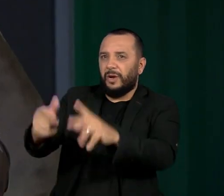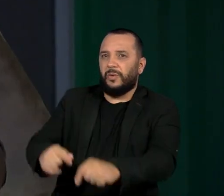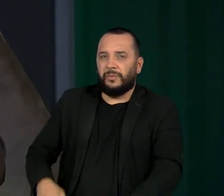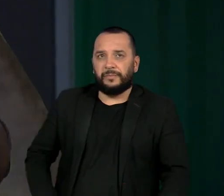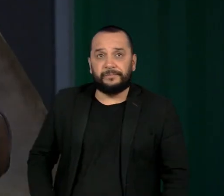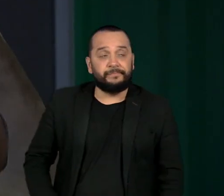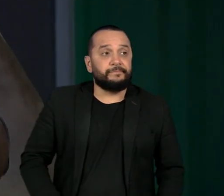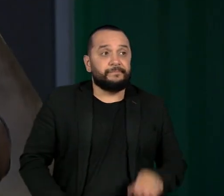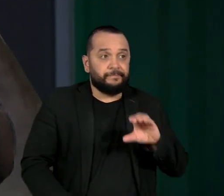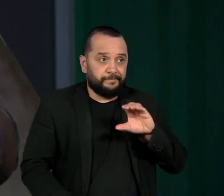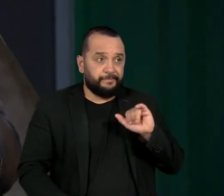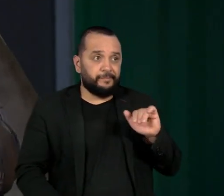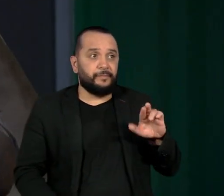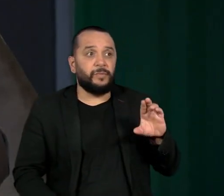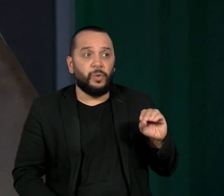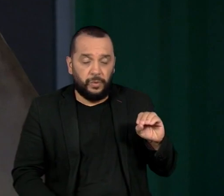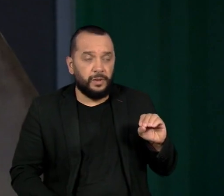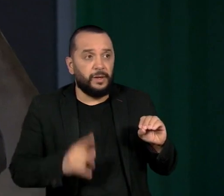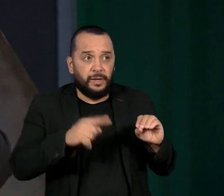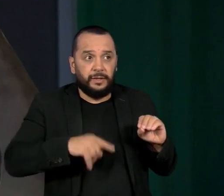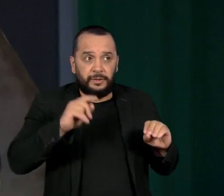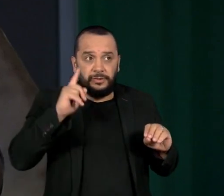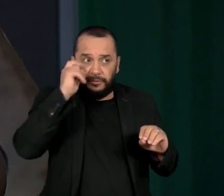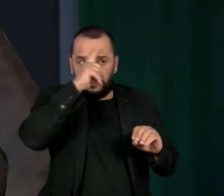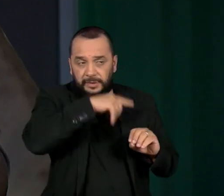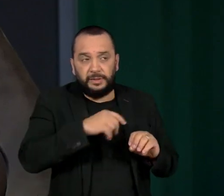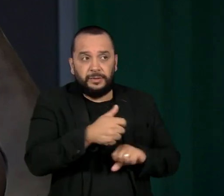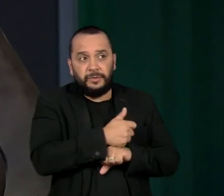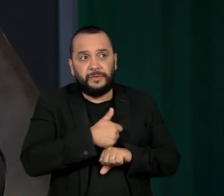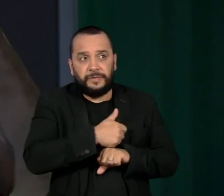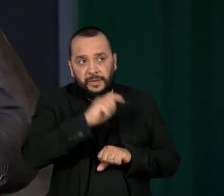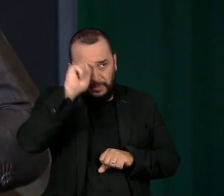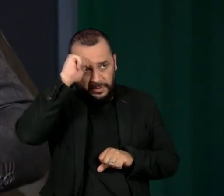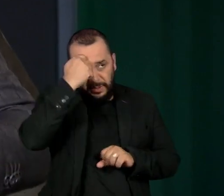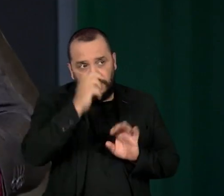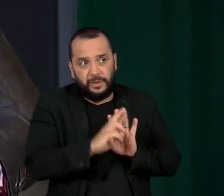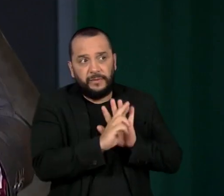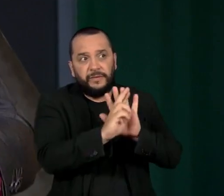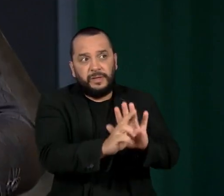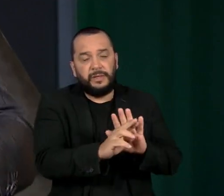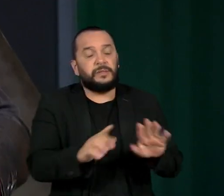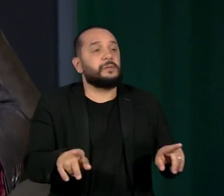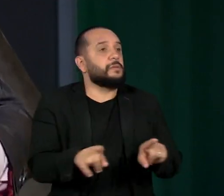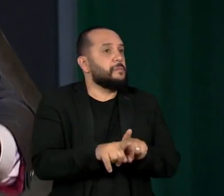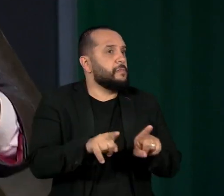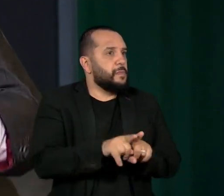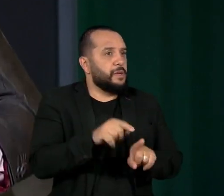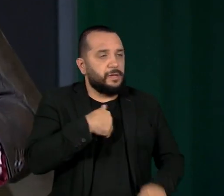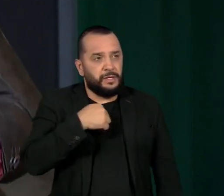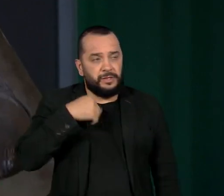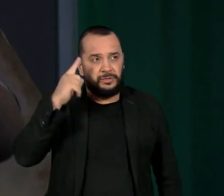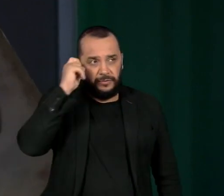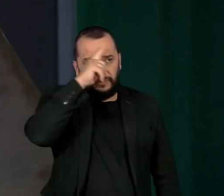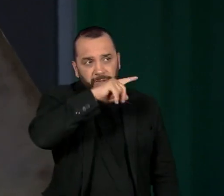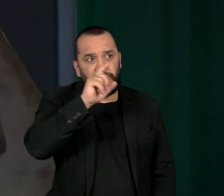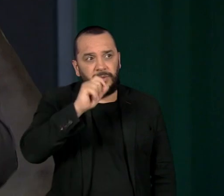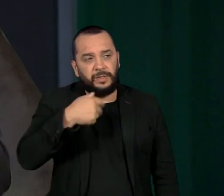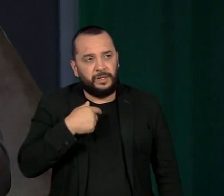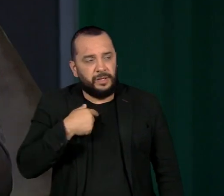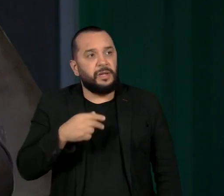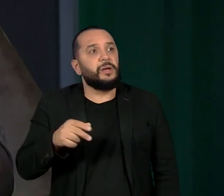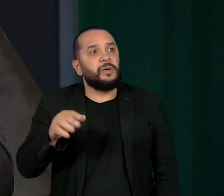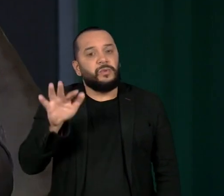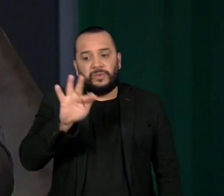está difícil ter o profissional negro de referência, se está difícil fazer essa travessia da universidade até